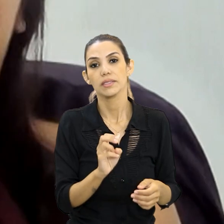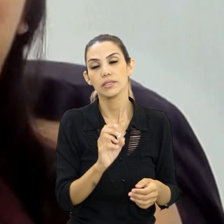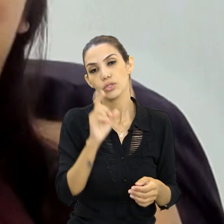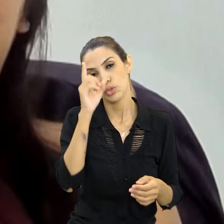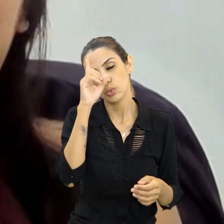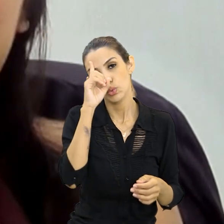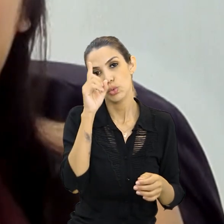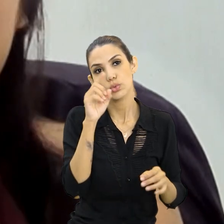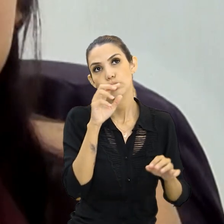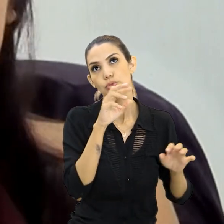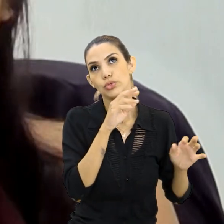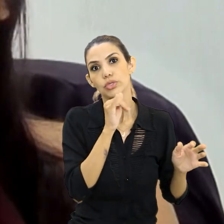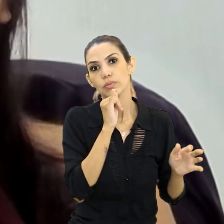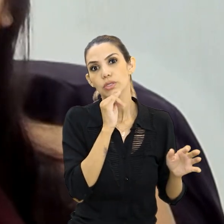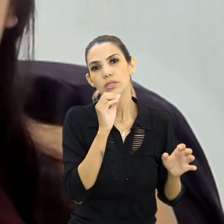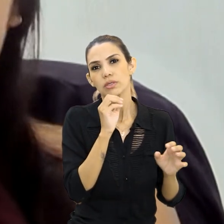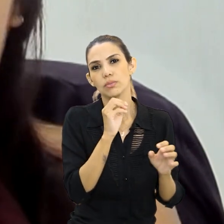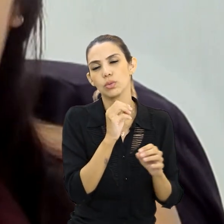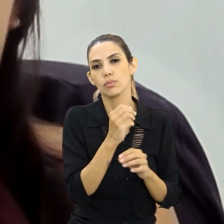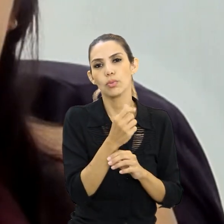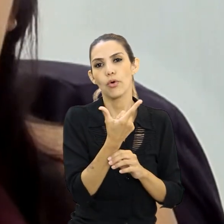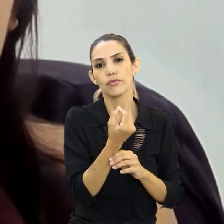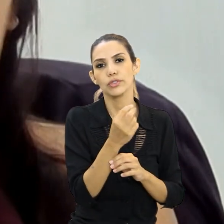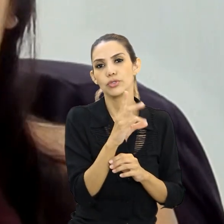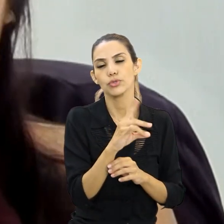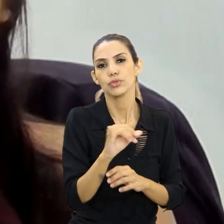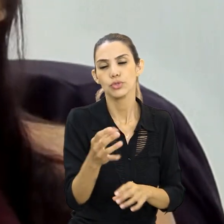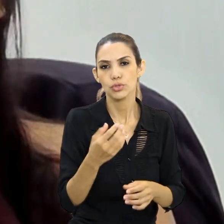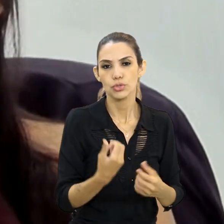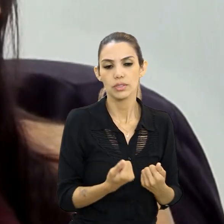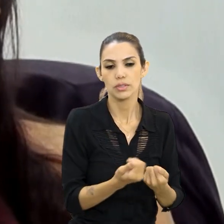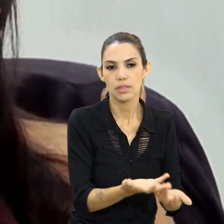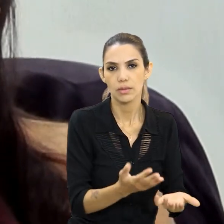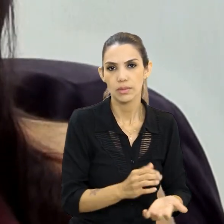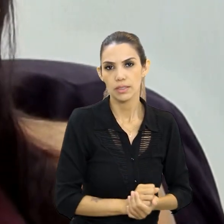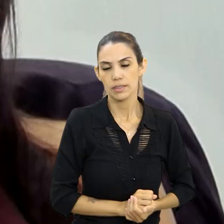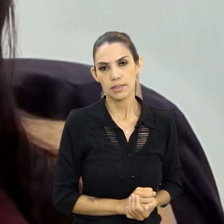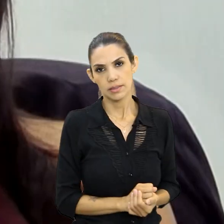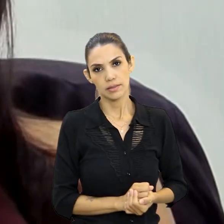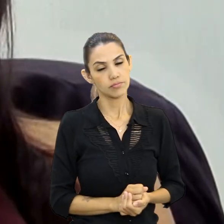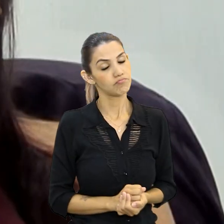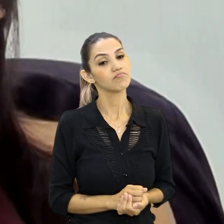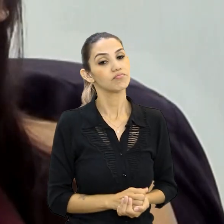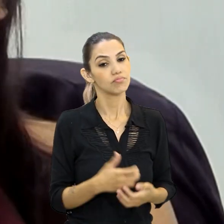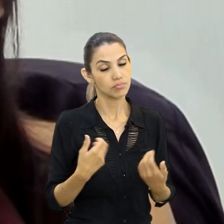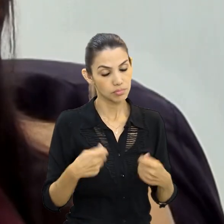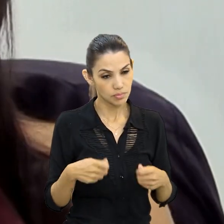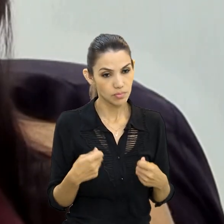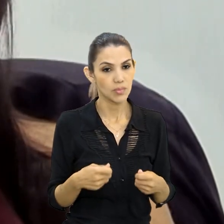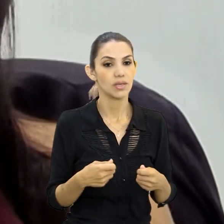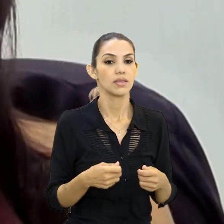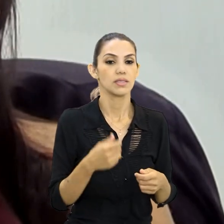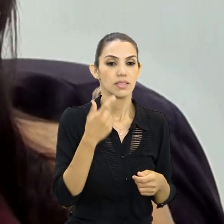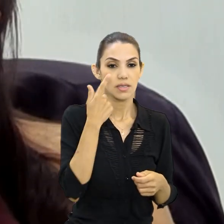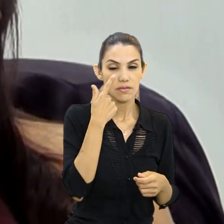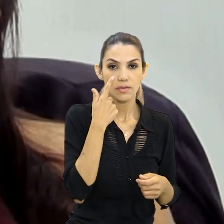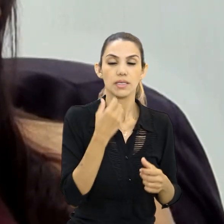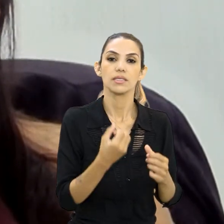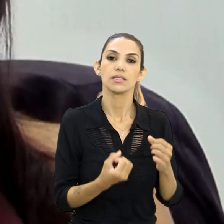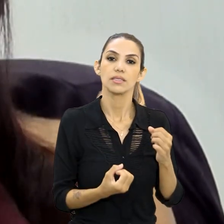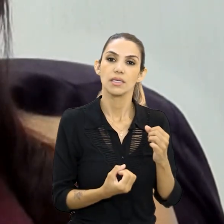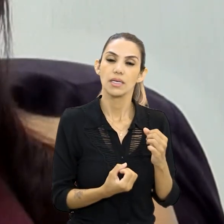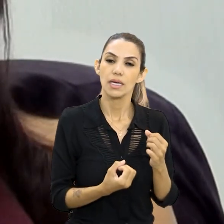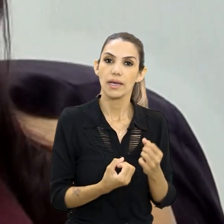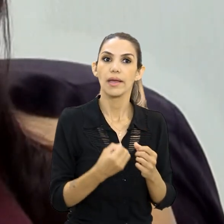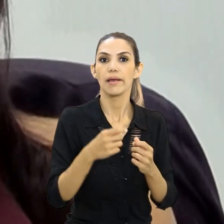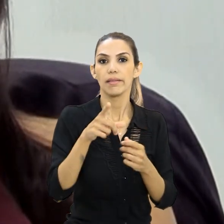14, 20, 30 dias, ou um medicamento contínuo para o resto da vida do animal. Então, você vai ter que mudar, vai ter que fazer uma formulação